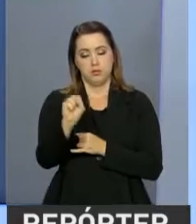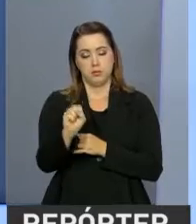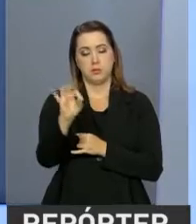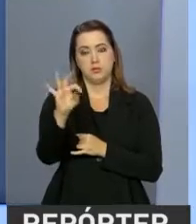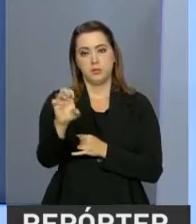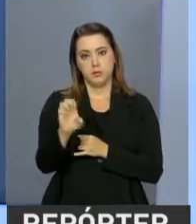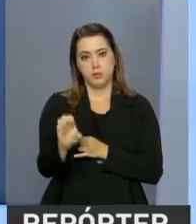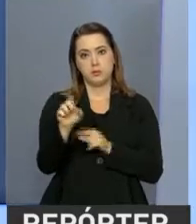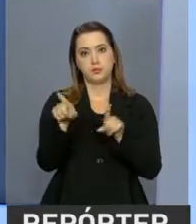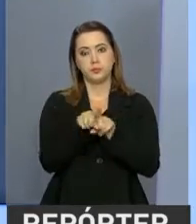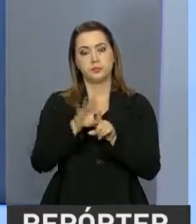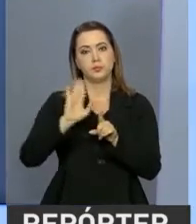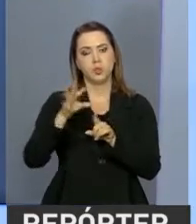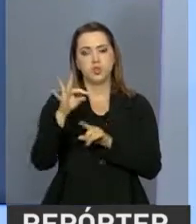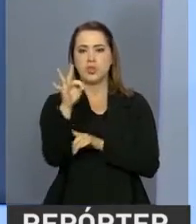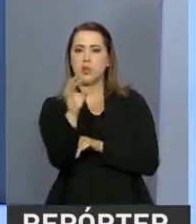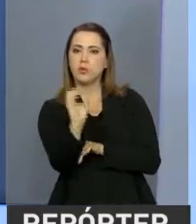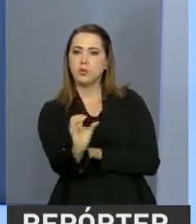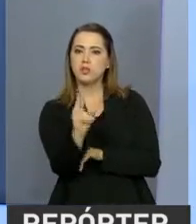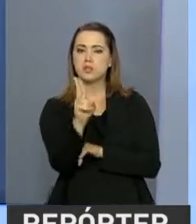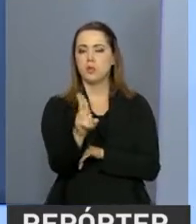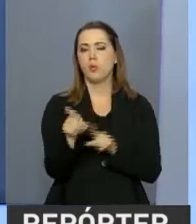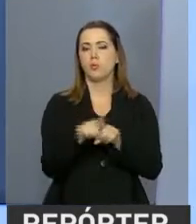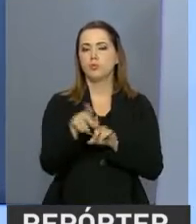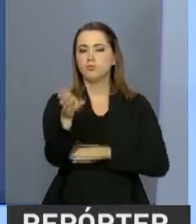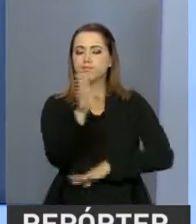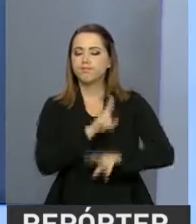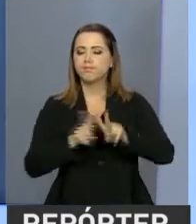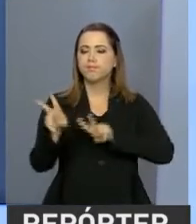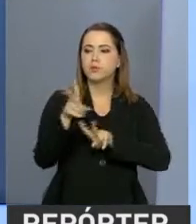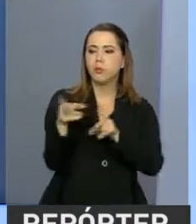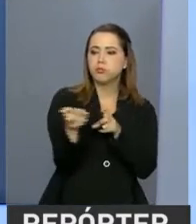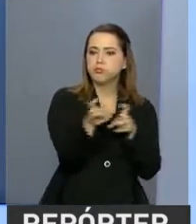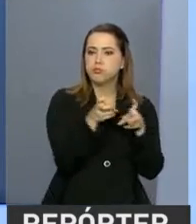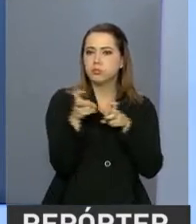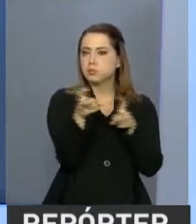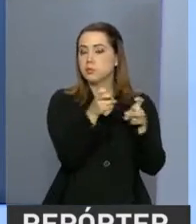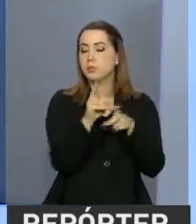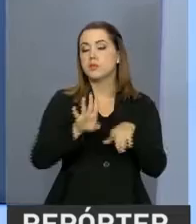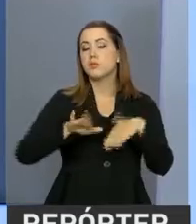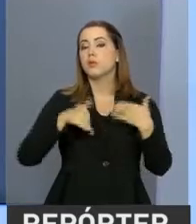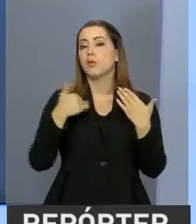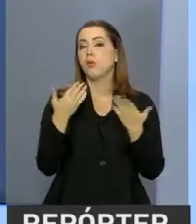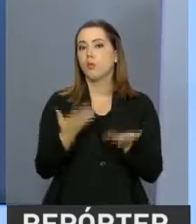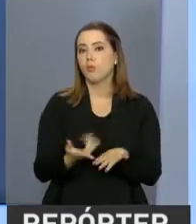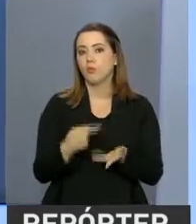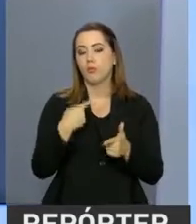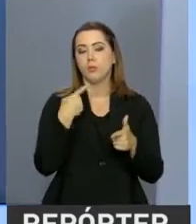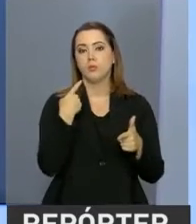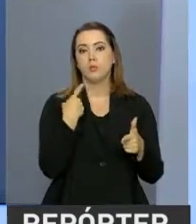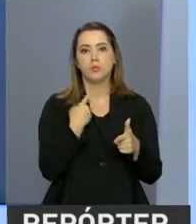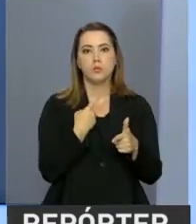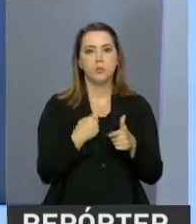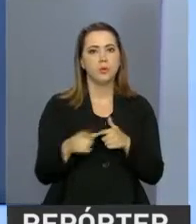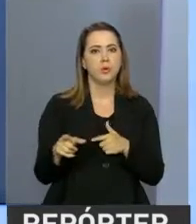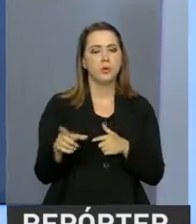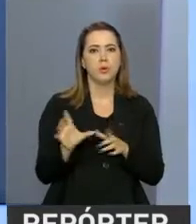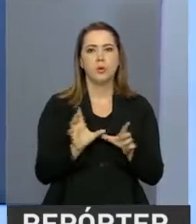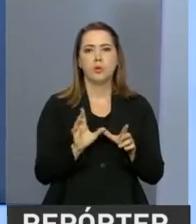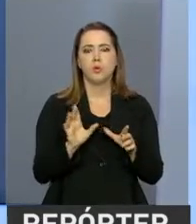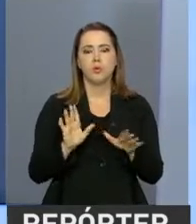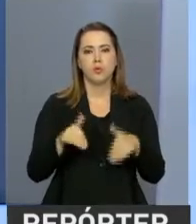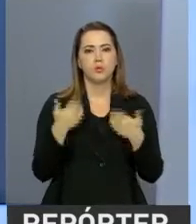de contas da união eo nosso objetivo é detectar a eventual é é a situar em